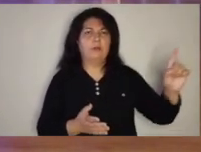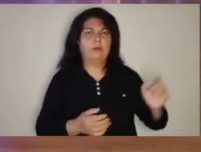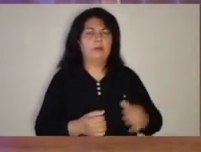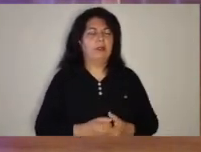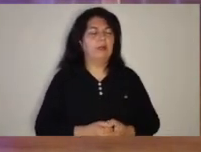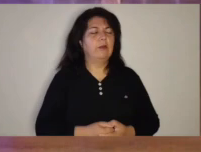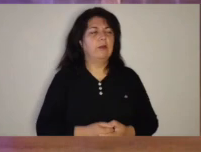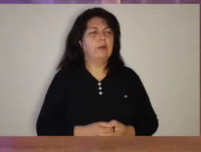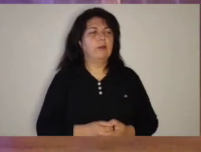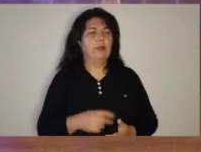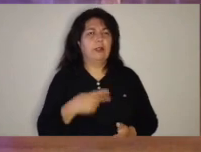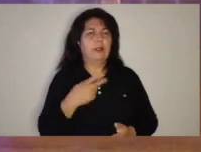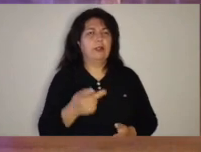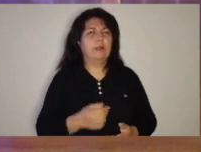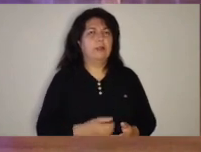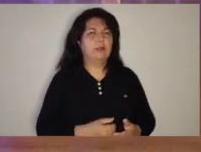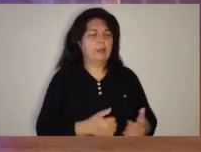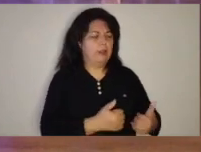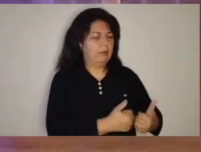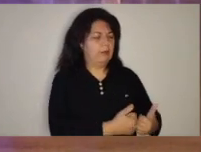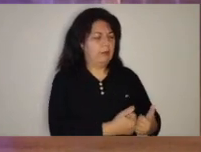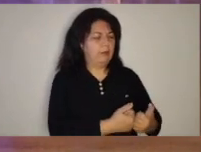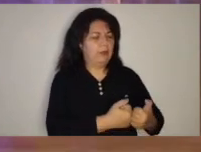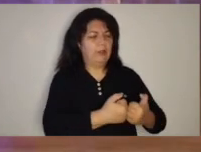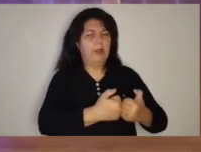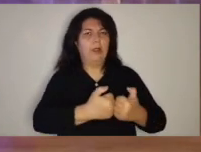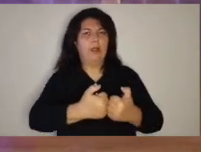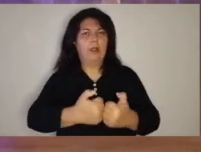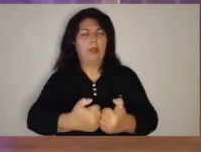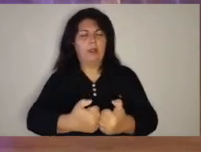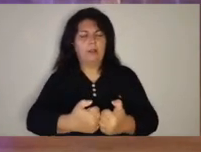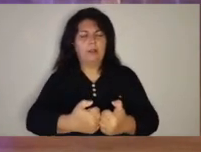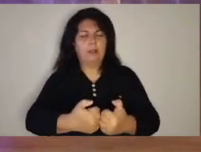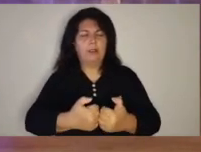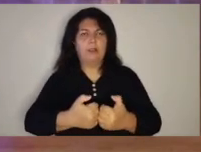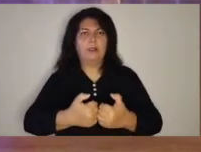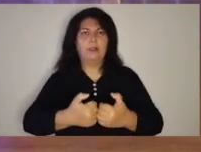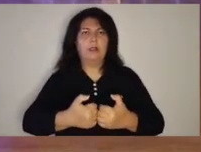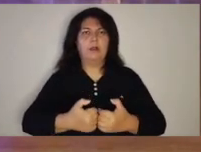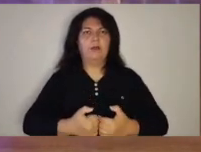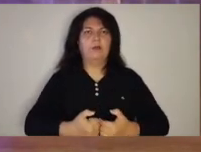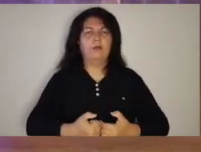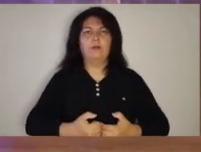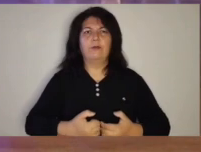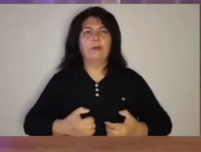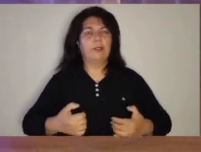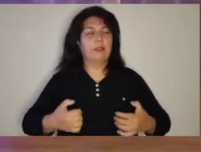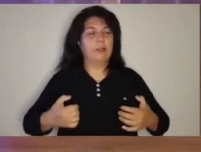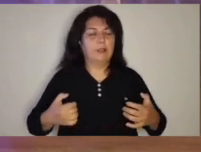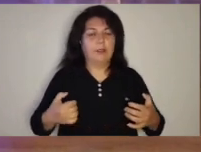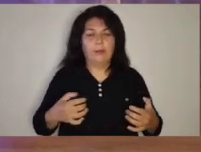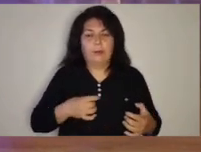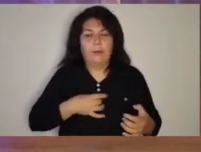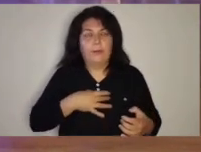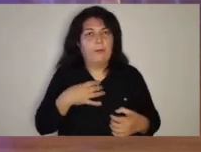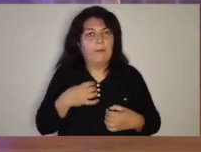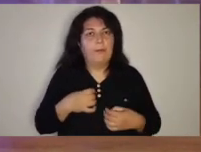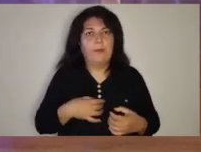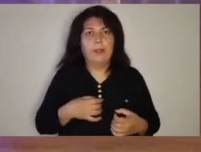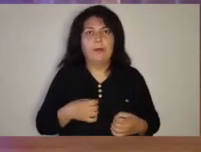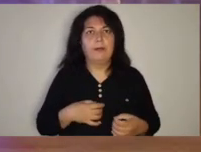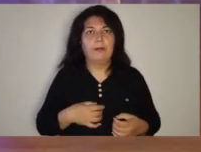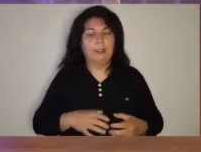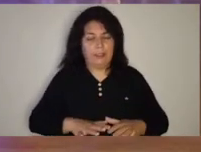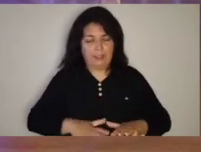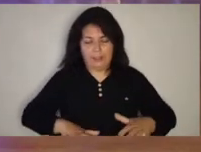da aliança chegou no campo de batalha, onde os israelitas estavam, foi um júbilo tão grande